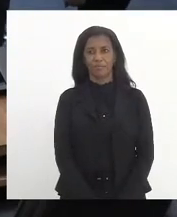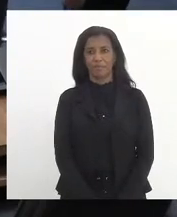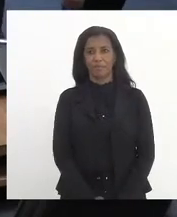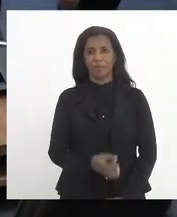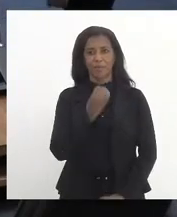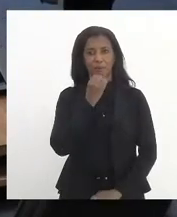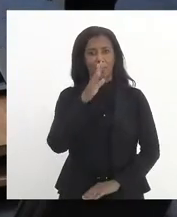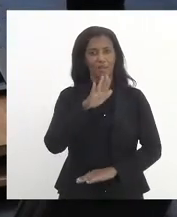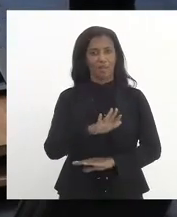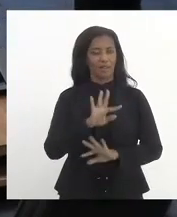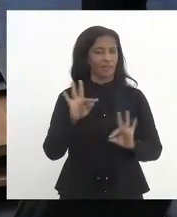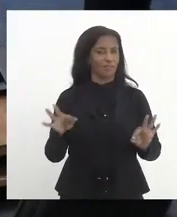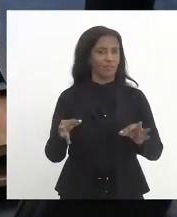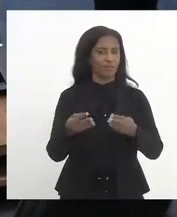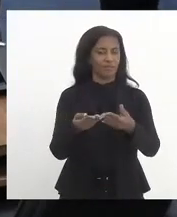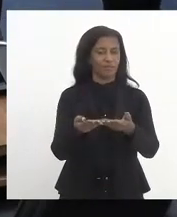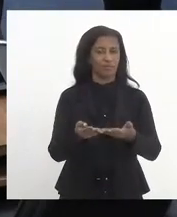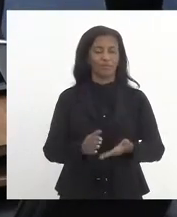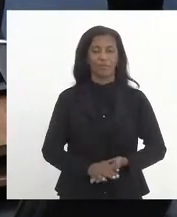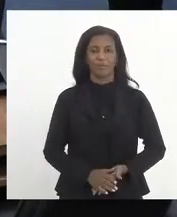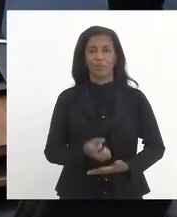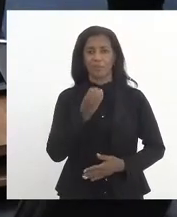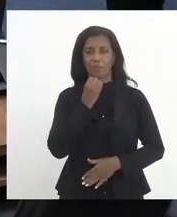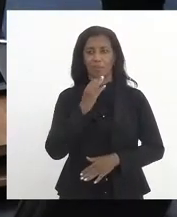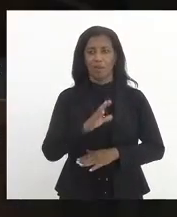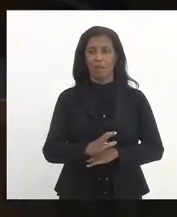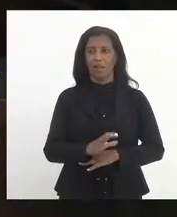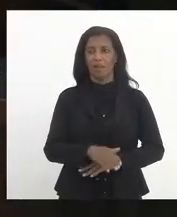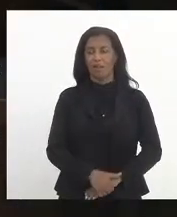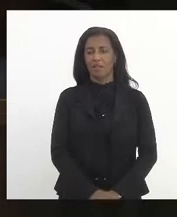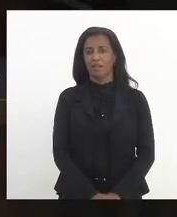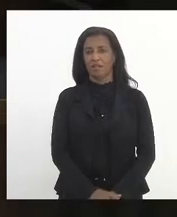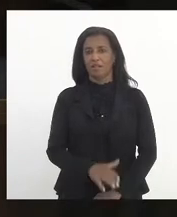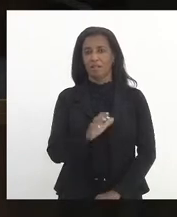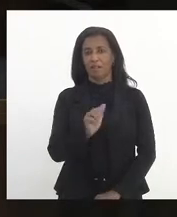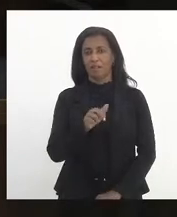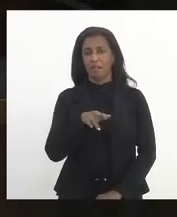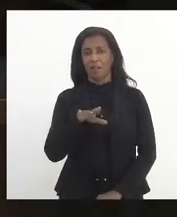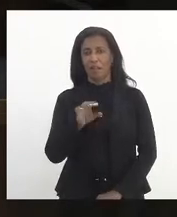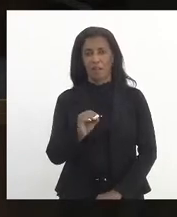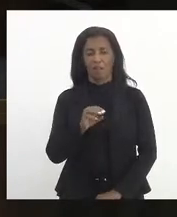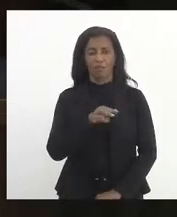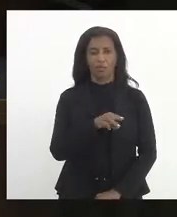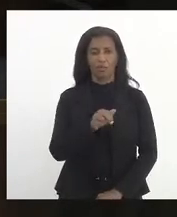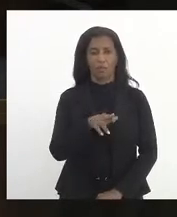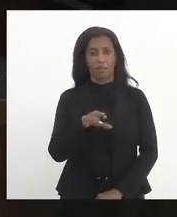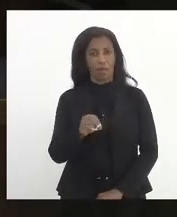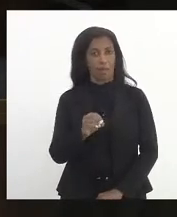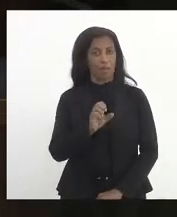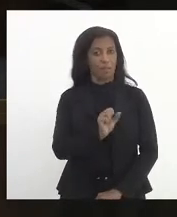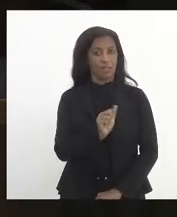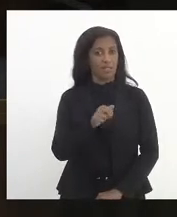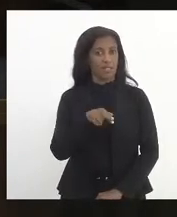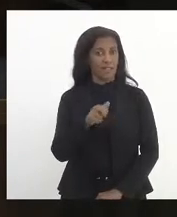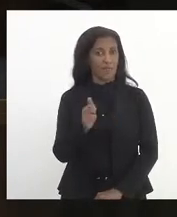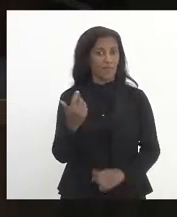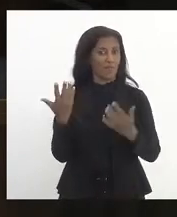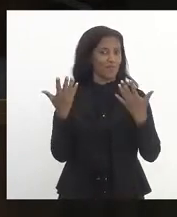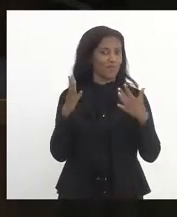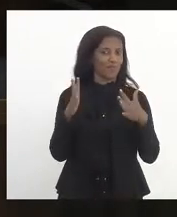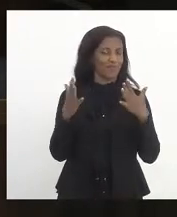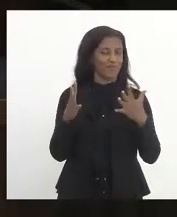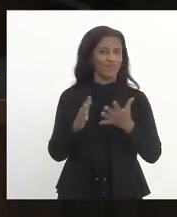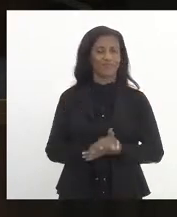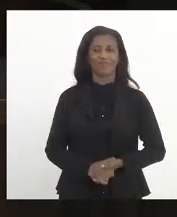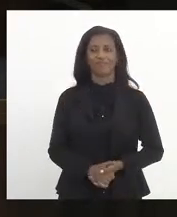Boa tarde a todas e todos. Boa tarde, Carlos. Boa tarde, Márcio, Samuel. Parabéns, Samuel. Hoje foi muito bonito